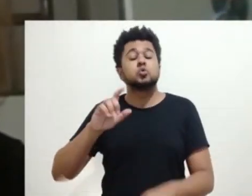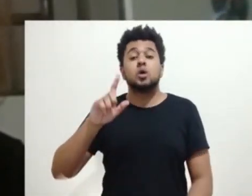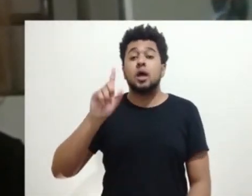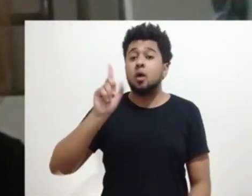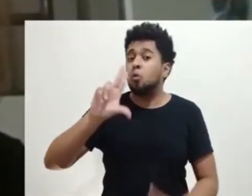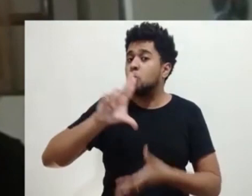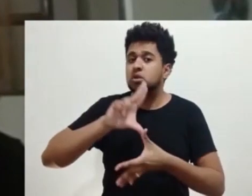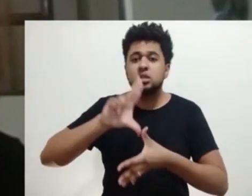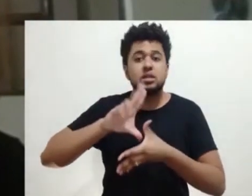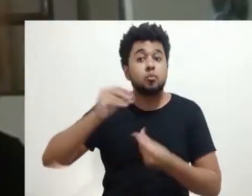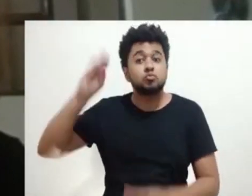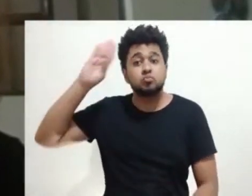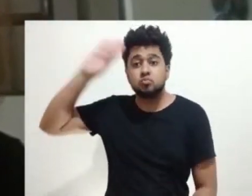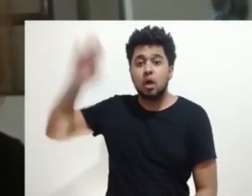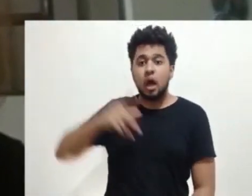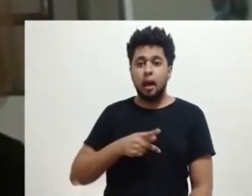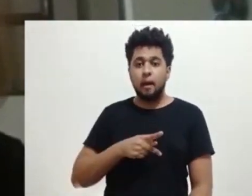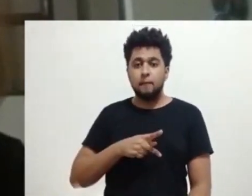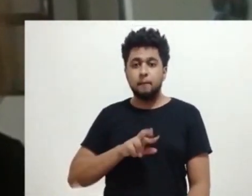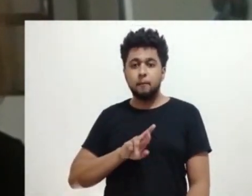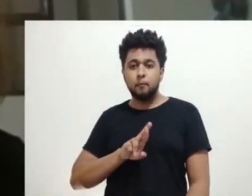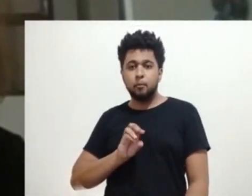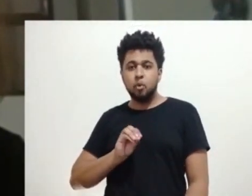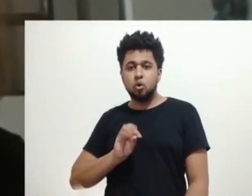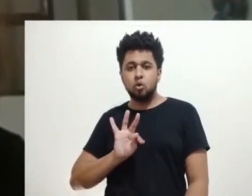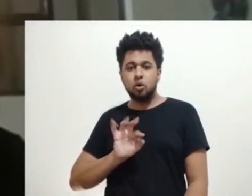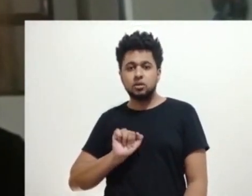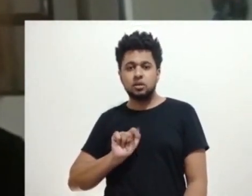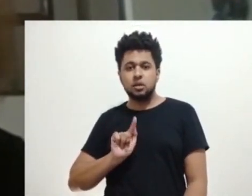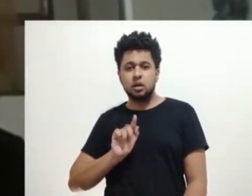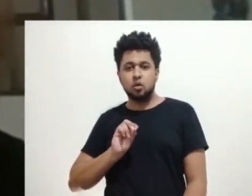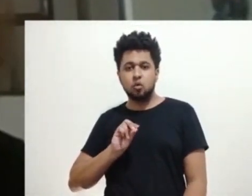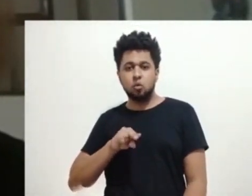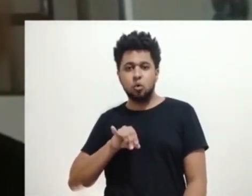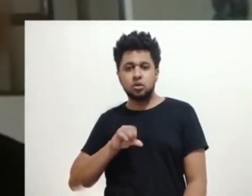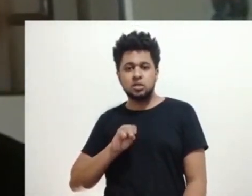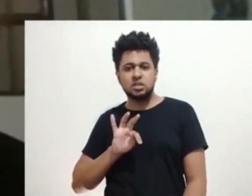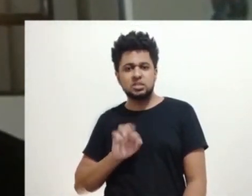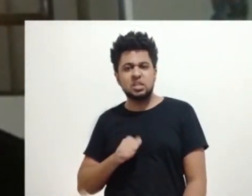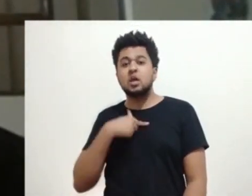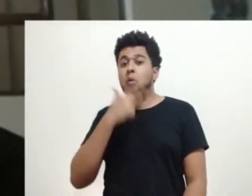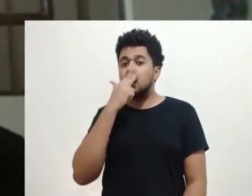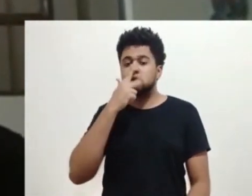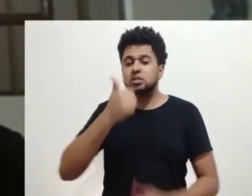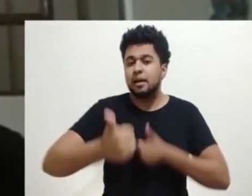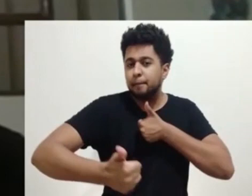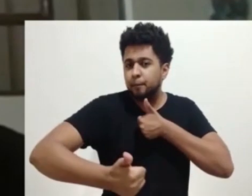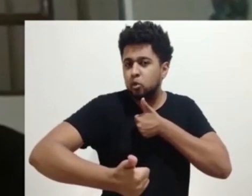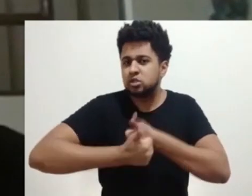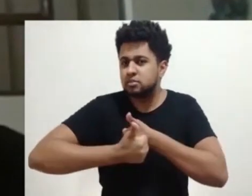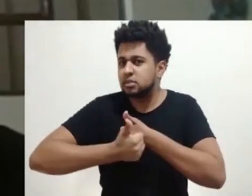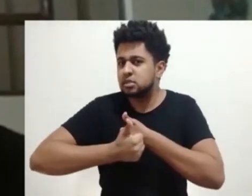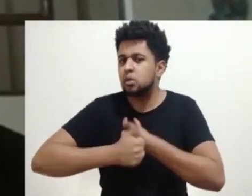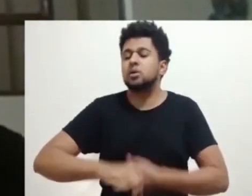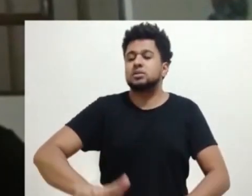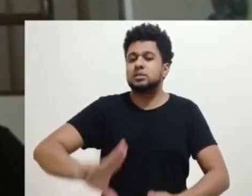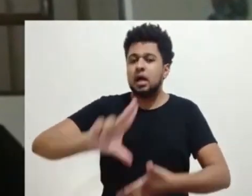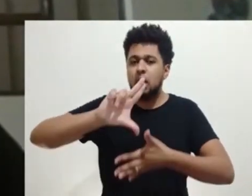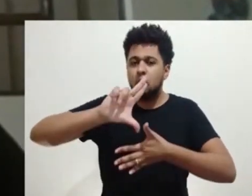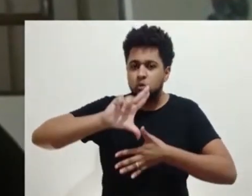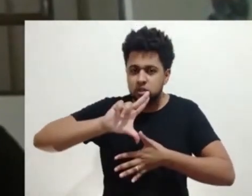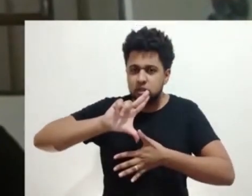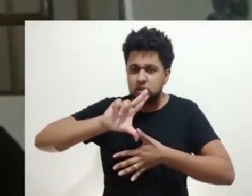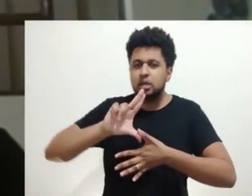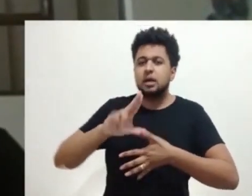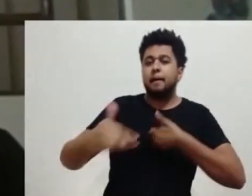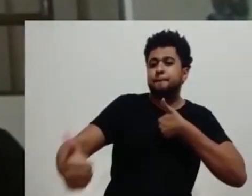muito protagonista e eu acho que essa aproximação da Unila, da